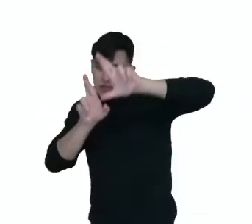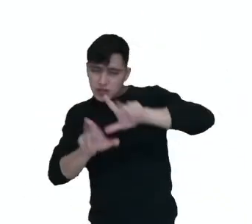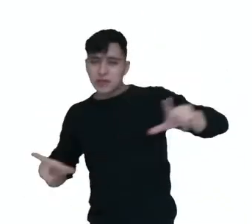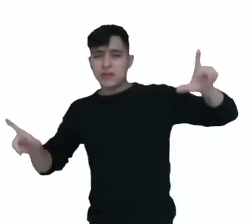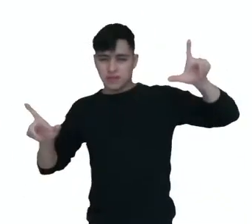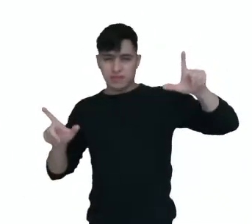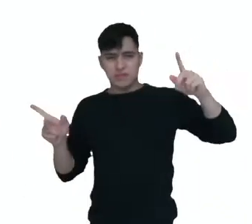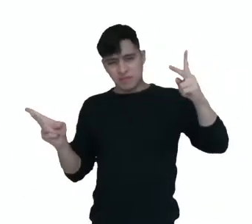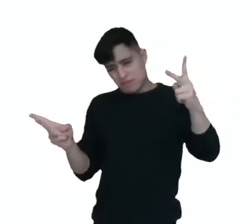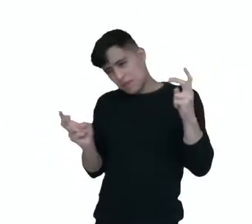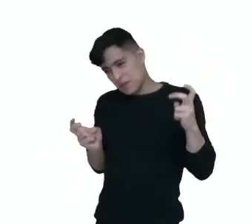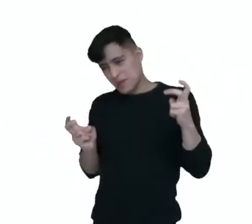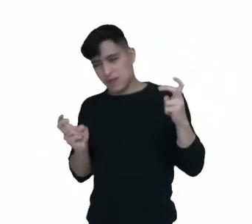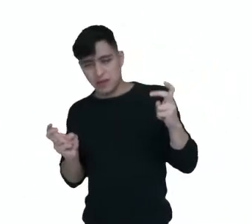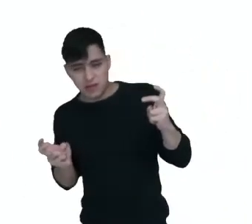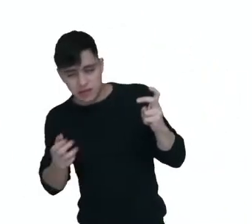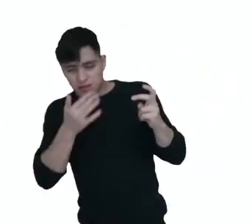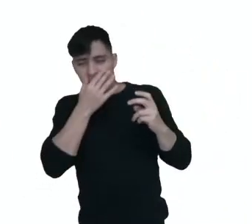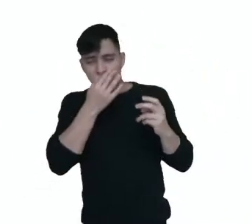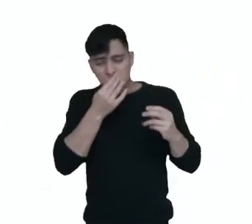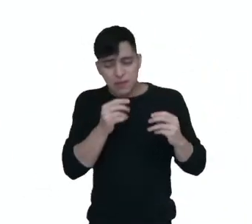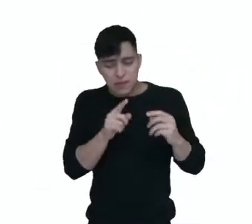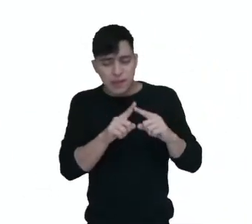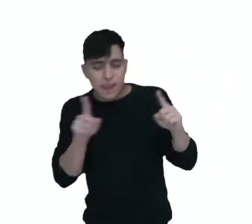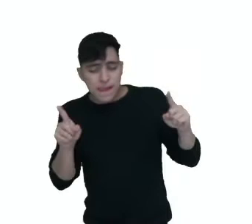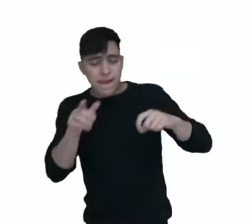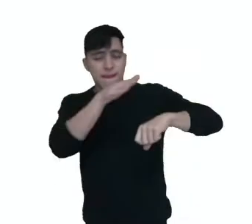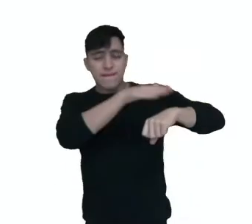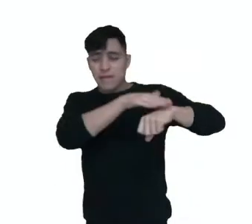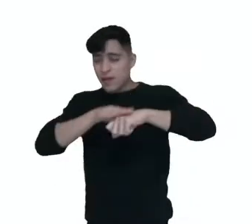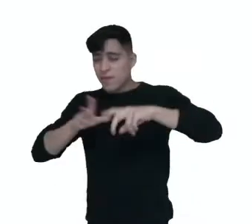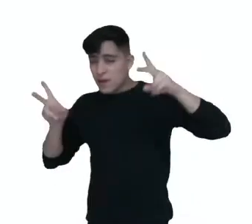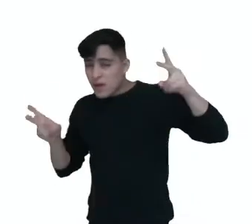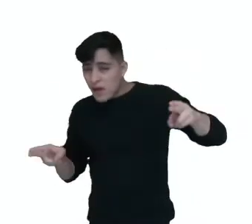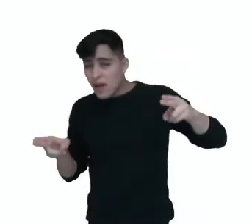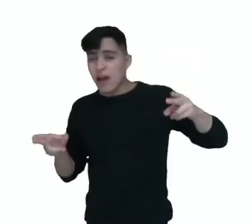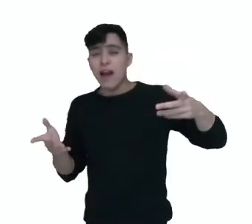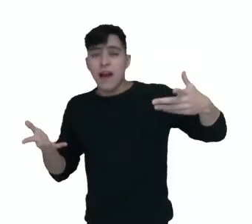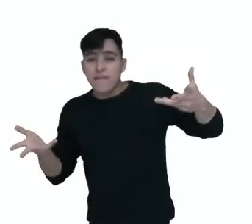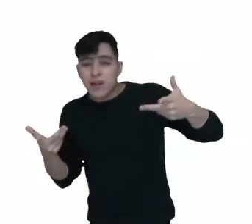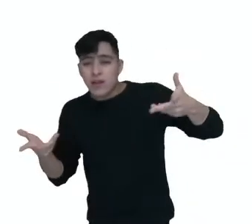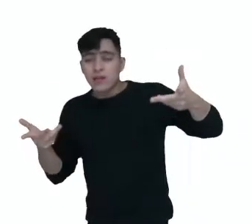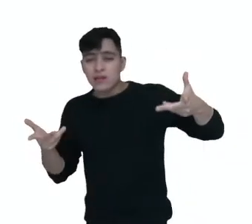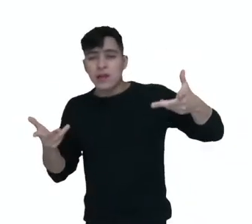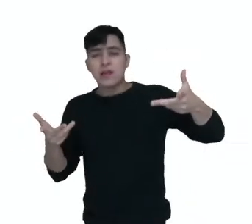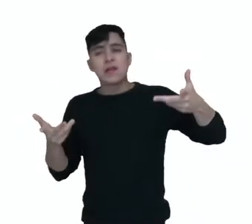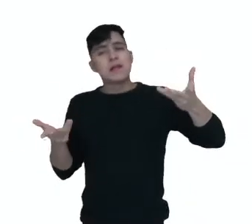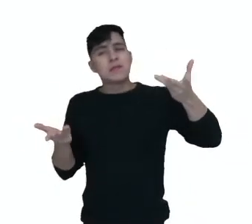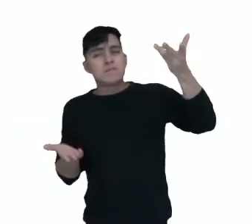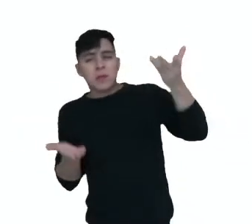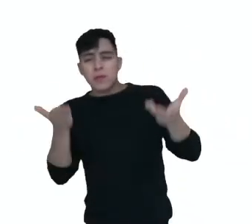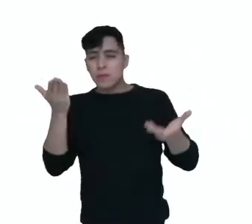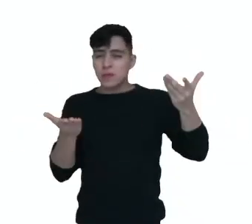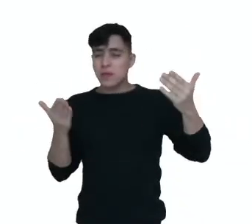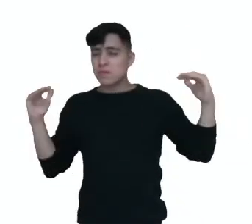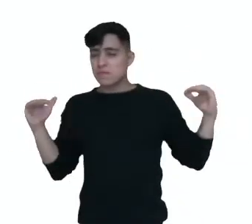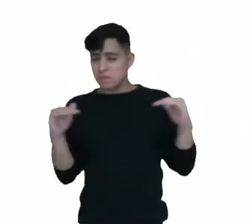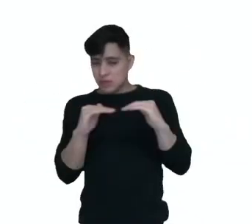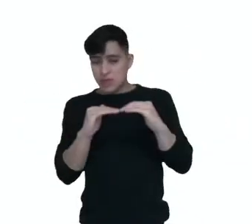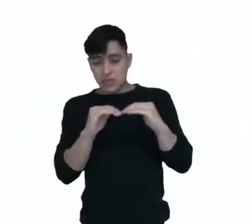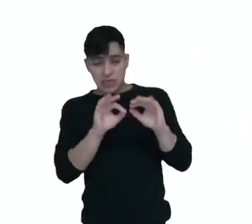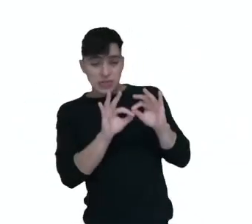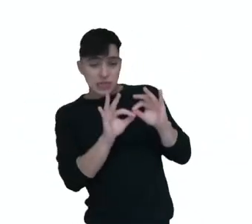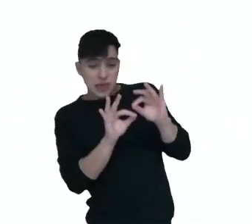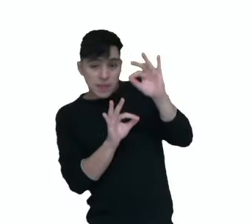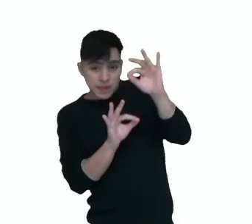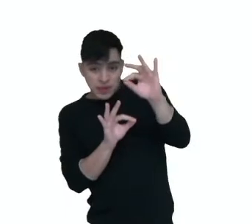É notável ver isso, mas não é, né? Como o tempo são iguais, a velocidade e a distância percorridas são diretamente proporcionais. Se aumenta a distância,